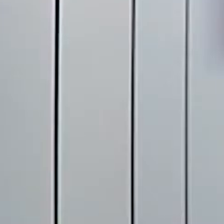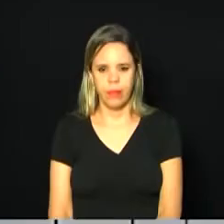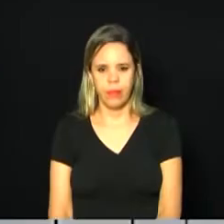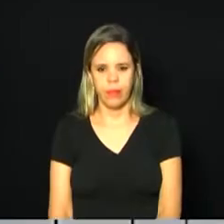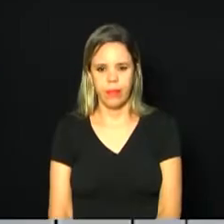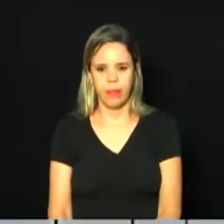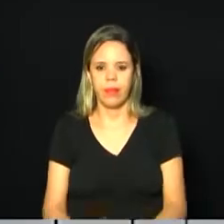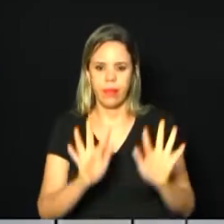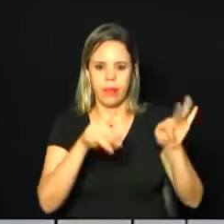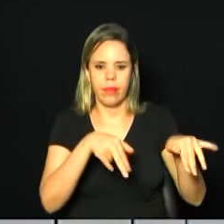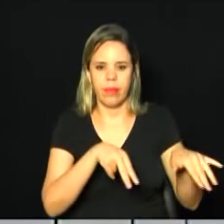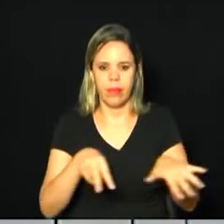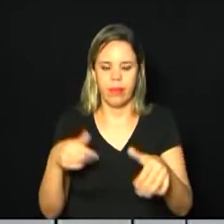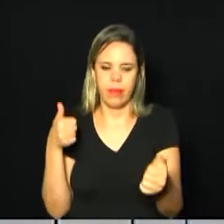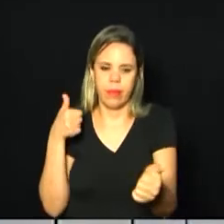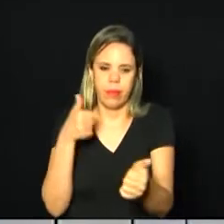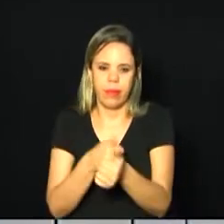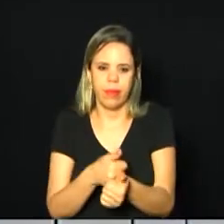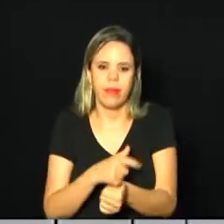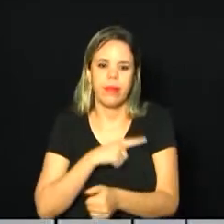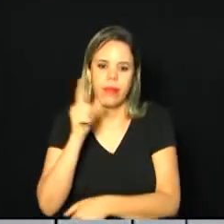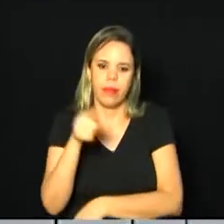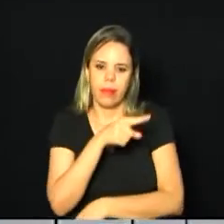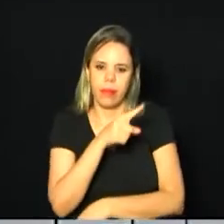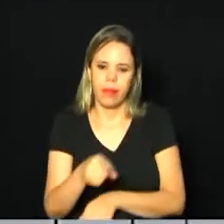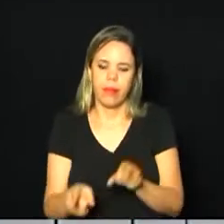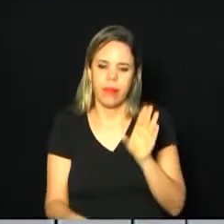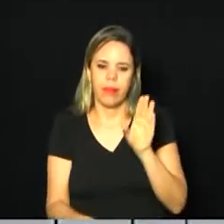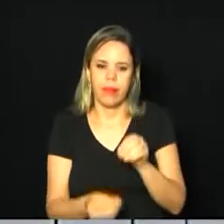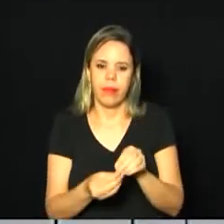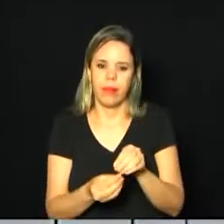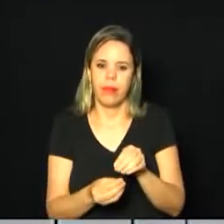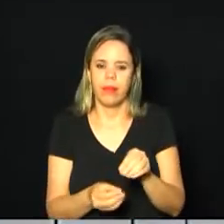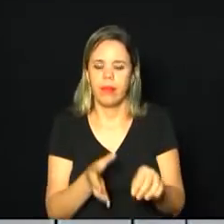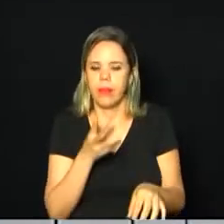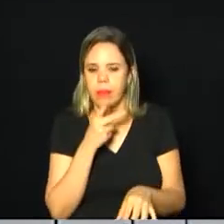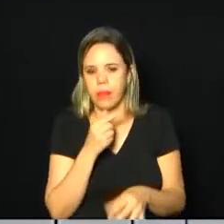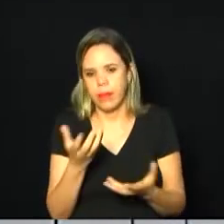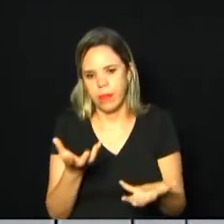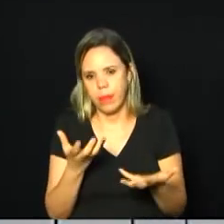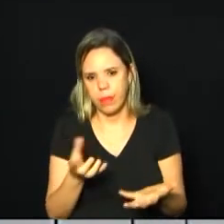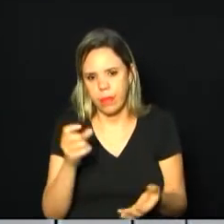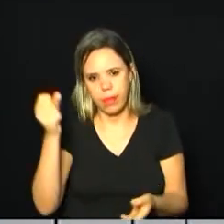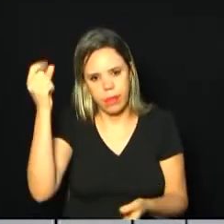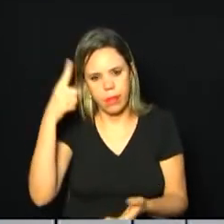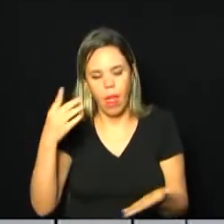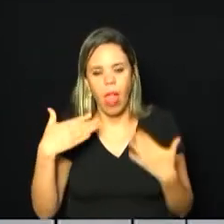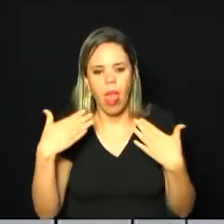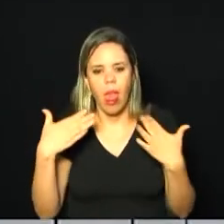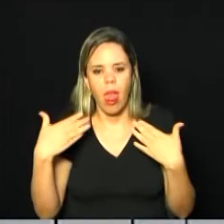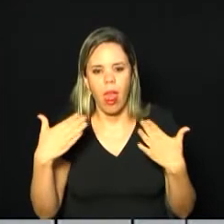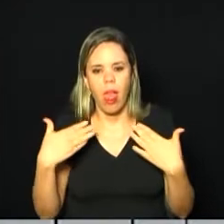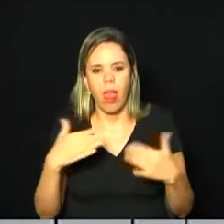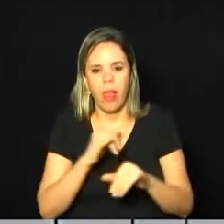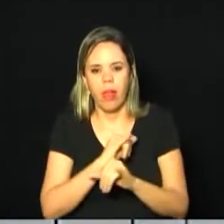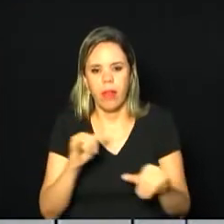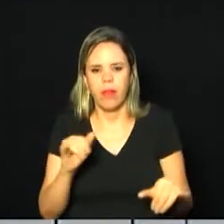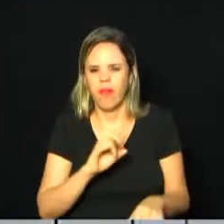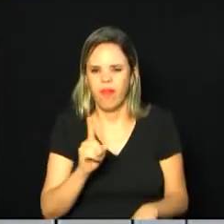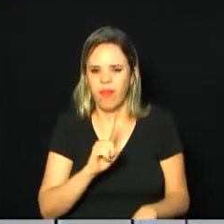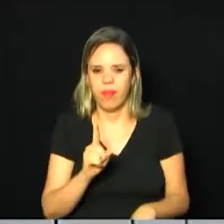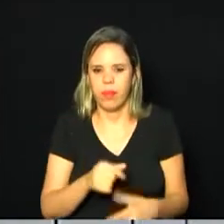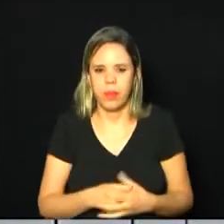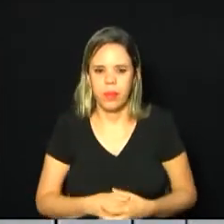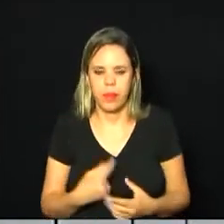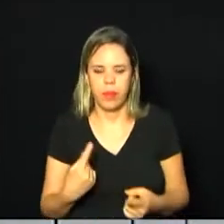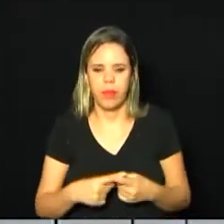o fim de semana chegando tem feriado prolongado e para quem quer sol e calor a notícia não é muito bom